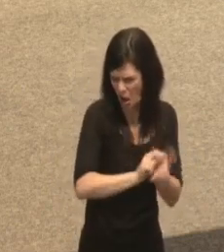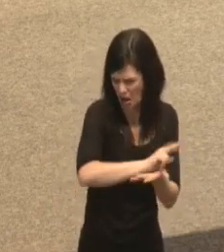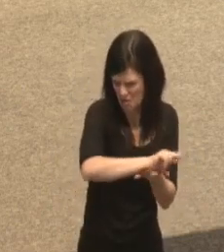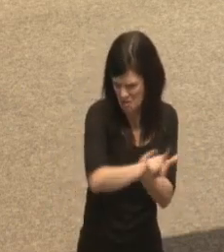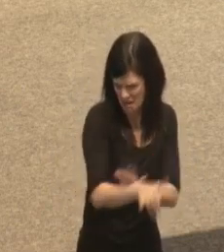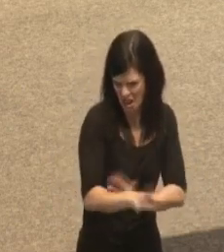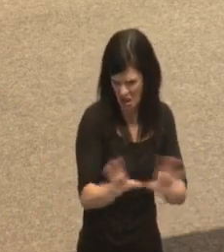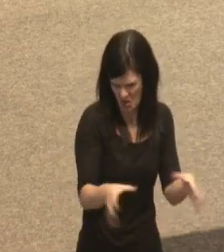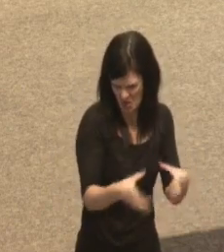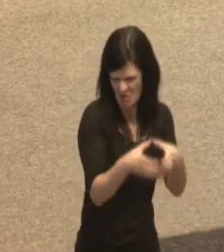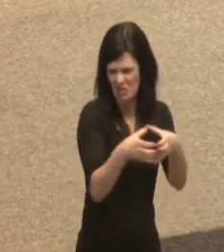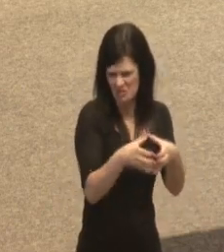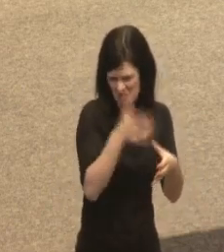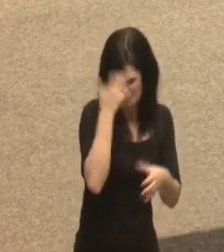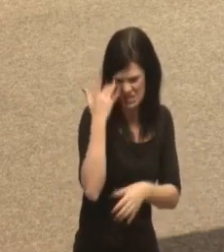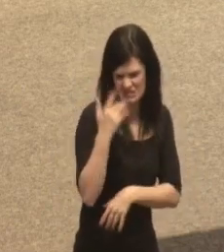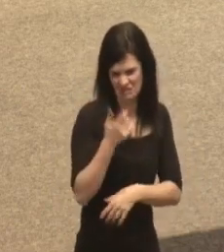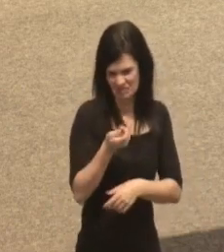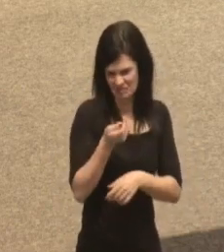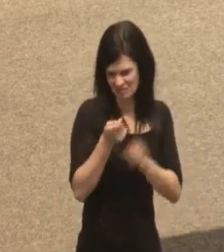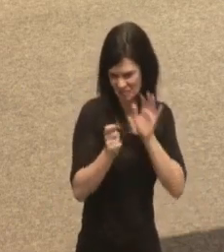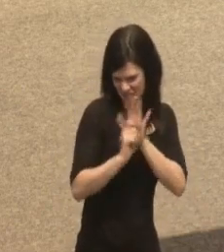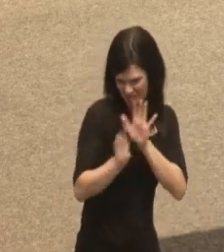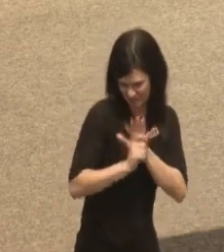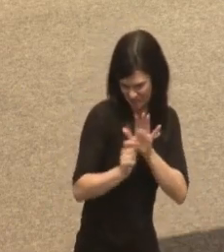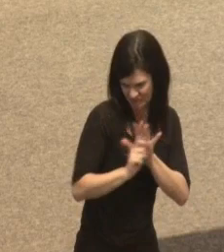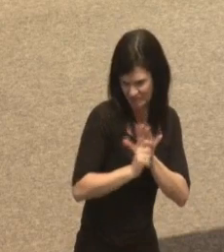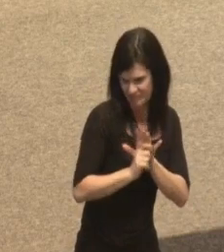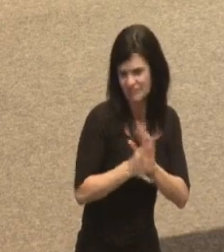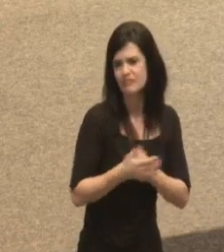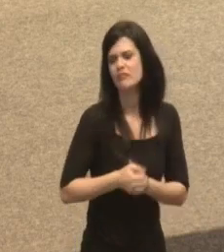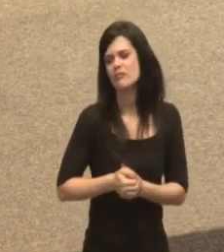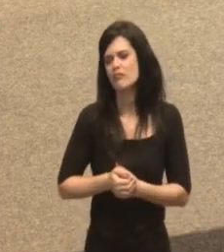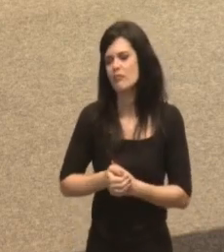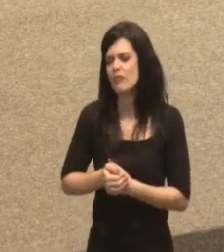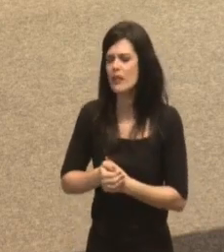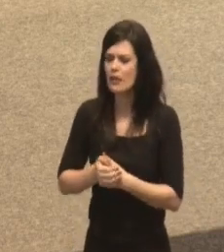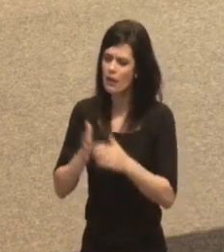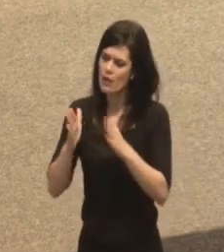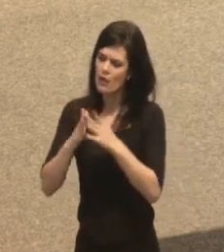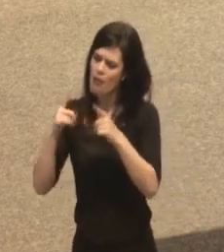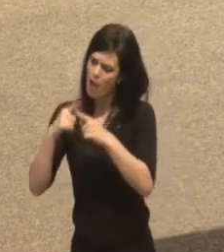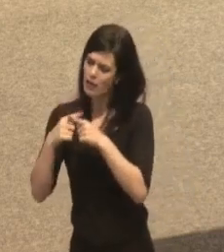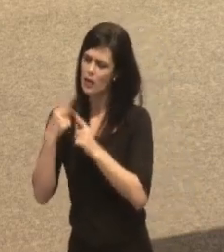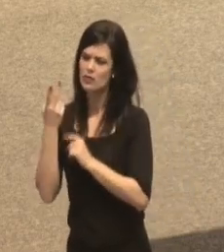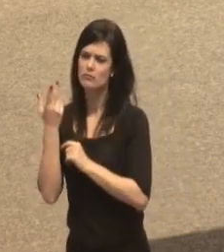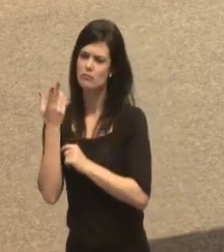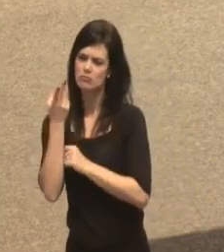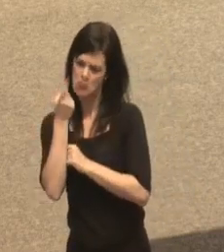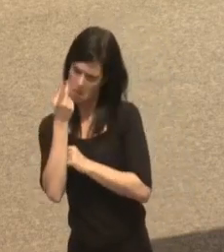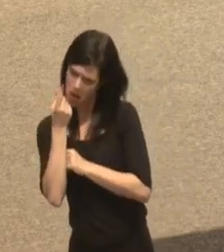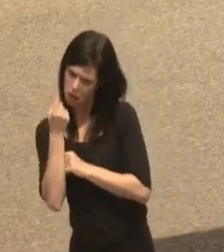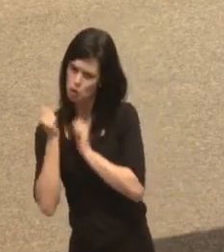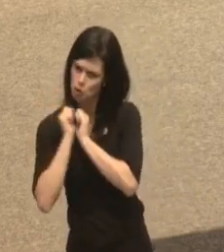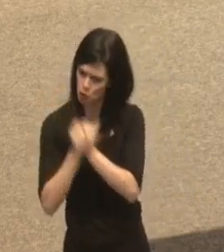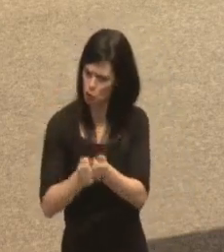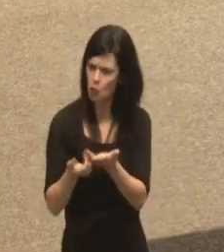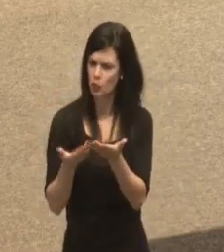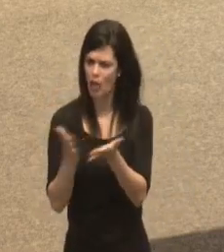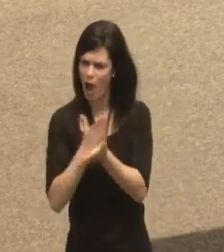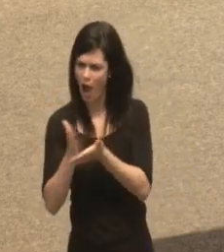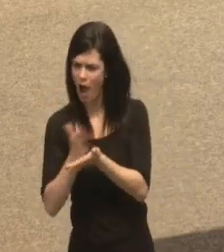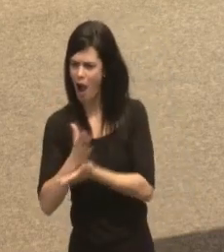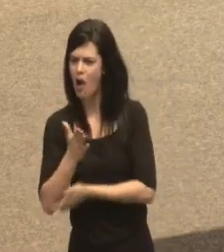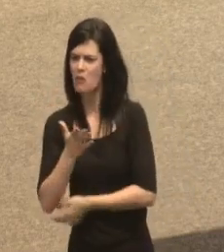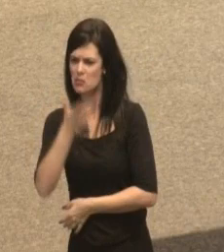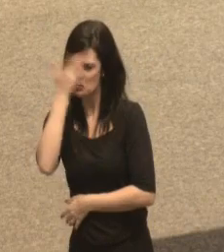nós chegamos 7 horas da manhã para trabalhar ali com apoio da primeira igreja, a Igreja Batista do Farol também, alguns irmãos voluntários